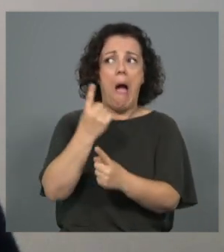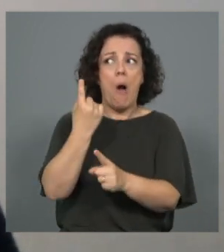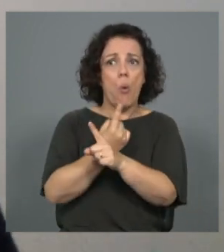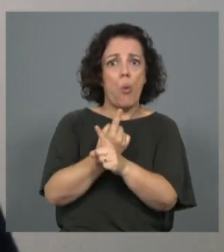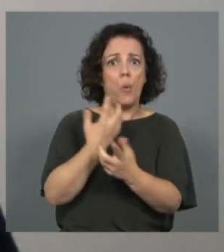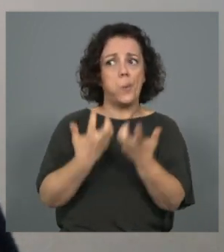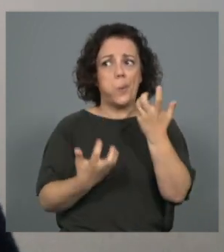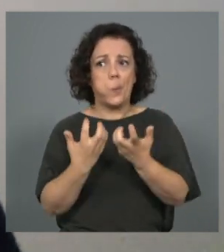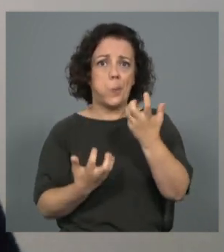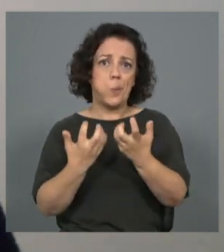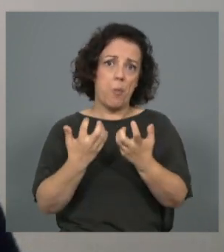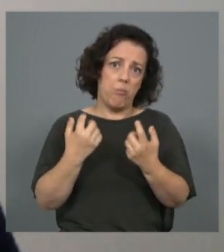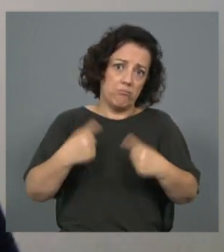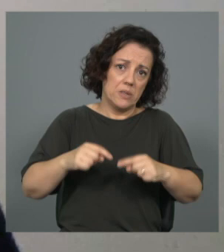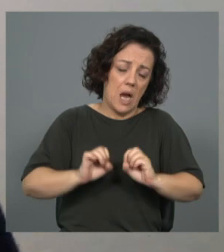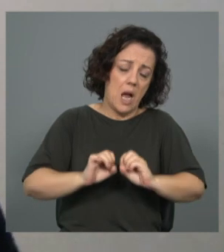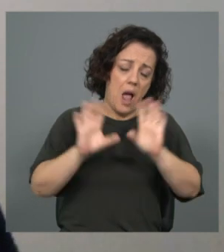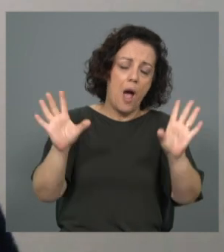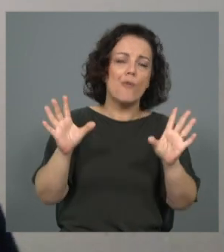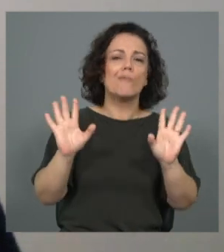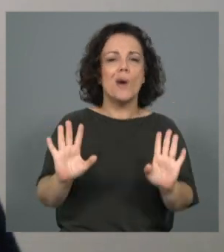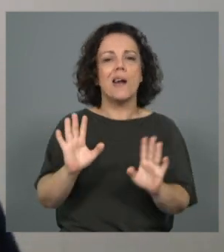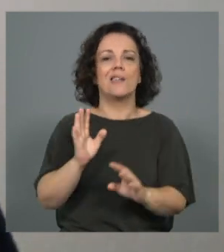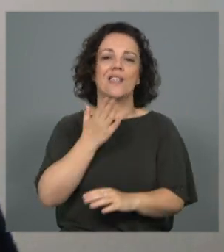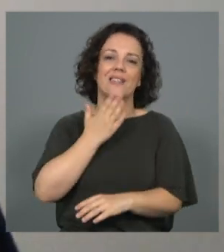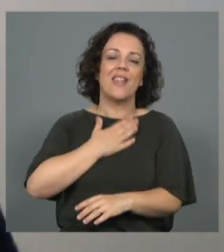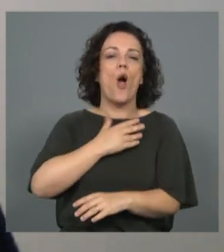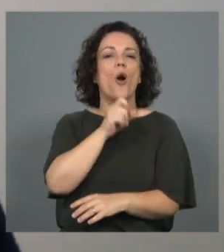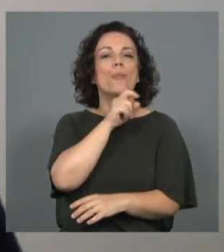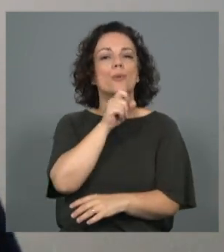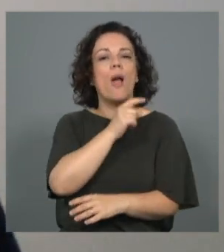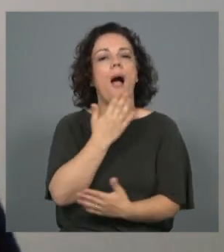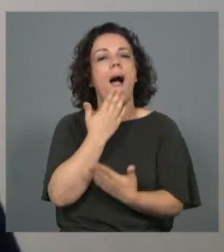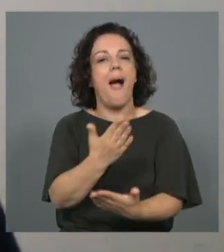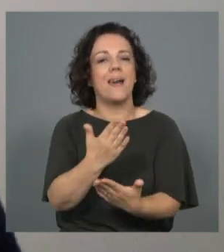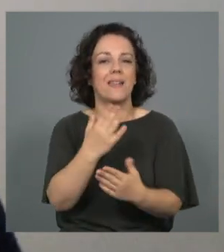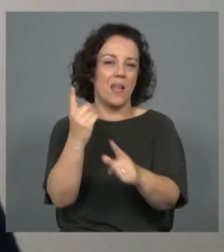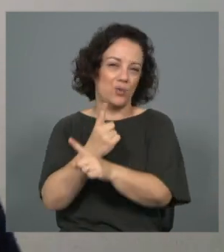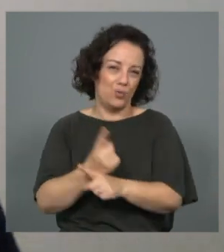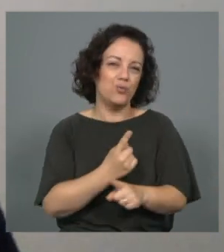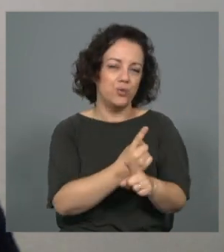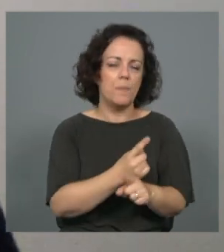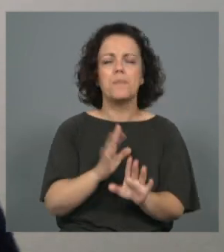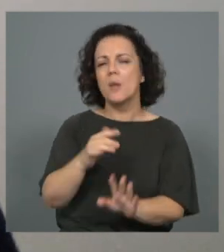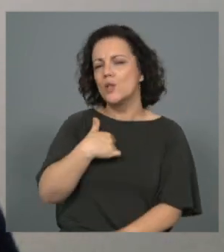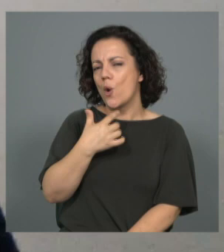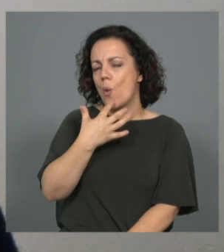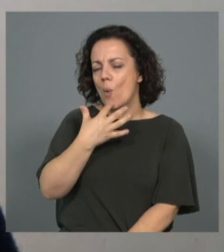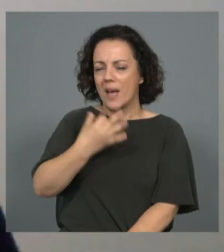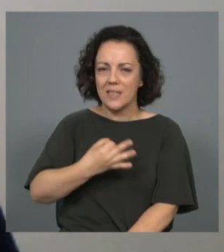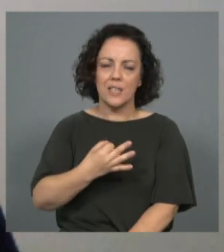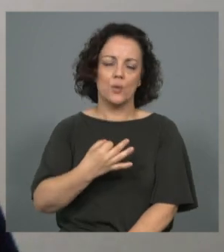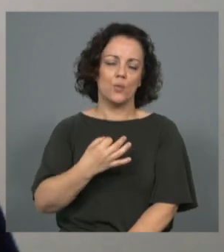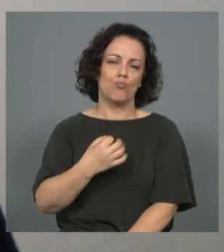mas será uma oportunidade de nós agradecermos tudo o que aconteceu. Mas também eu creio e gostava de dar este